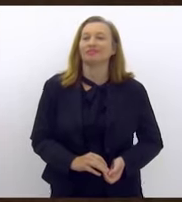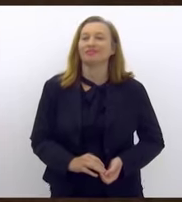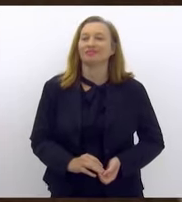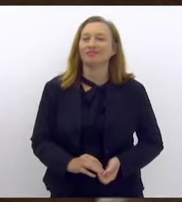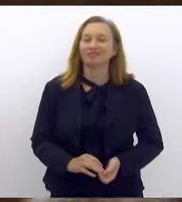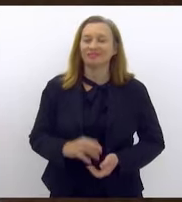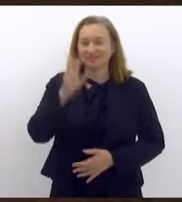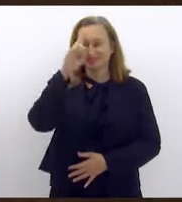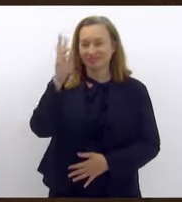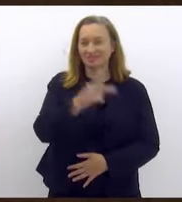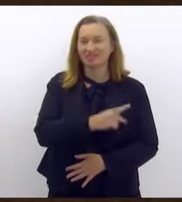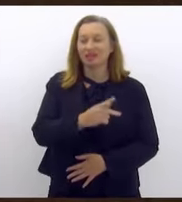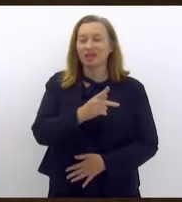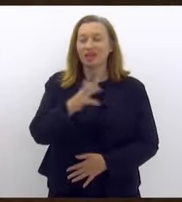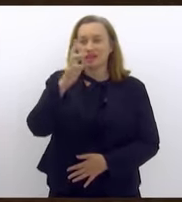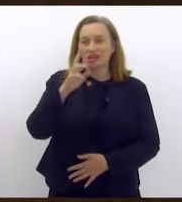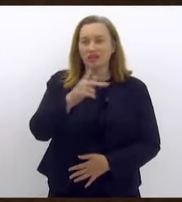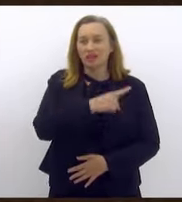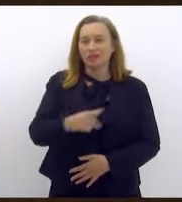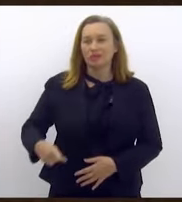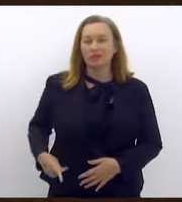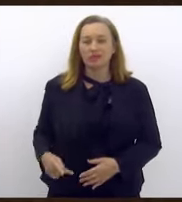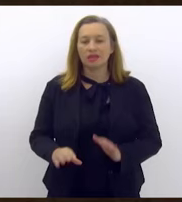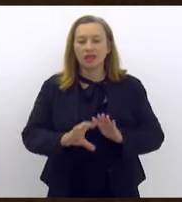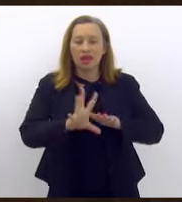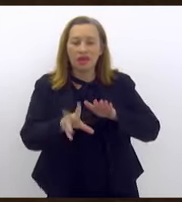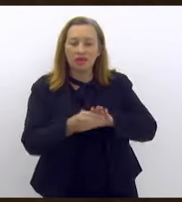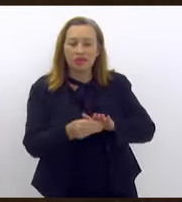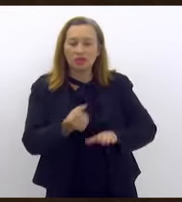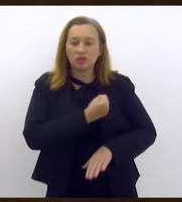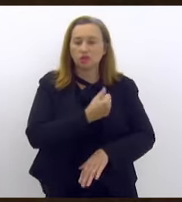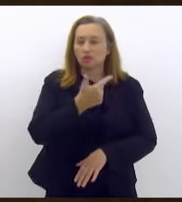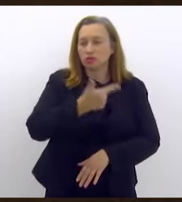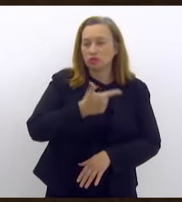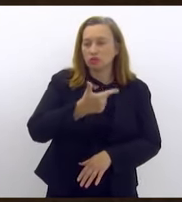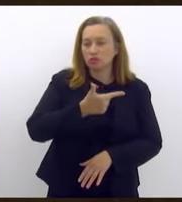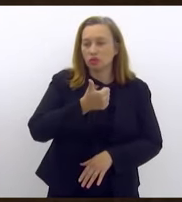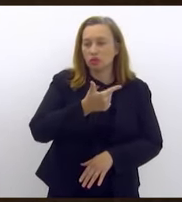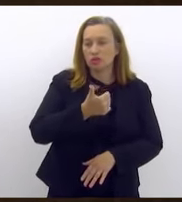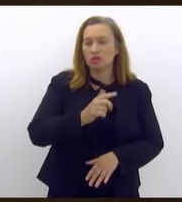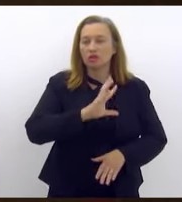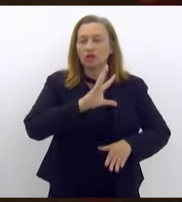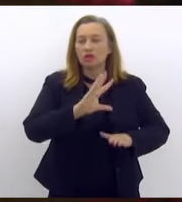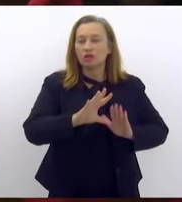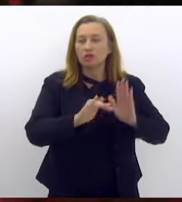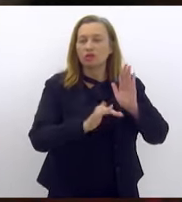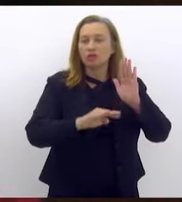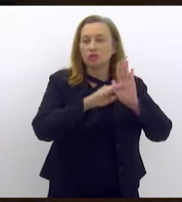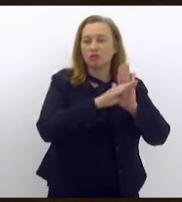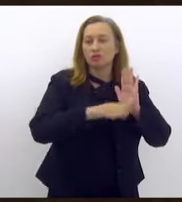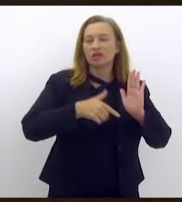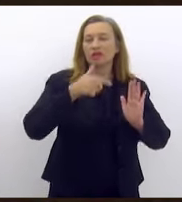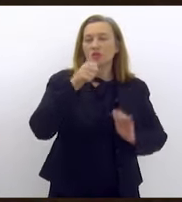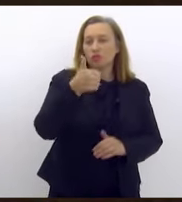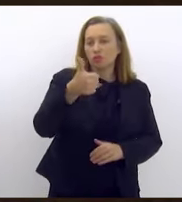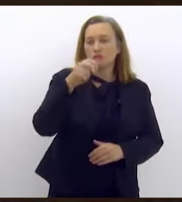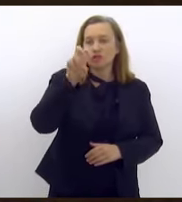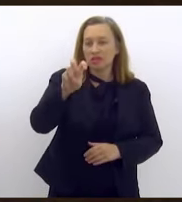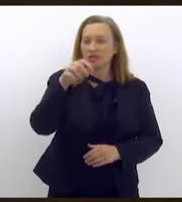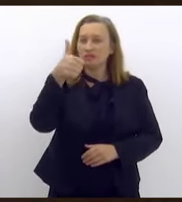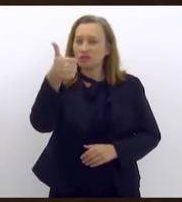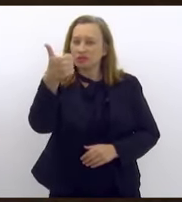Senhor presidente, o parecer é favorável à emenda número 12, favorável com subemenda. As emendas número 1, 5, 10 e